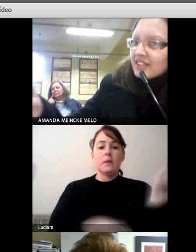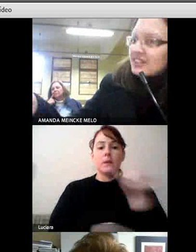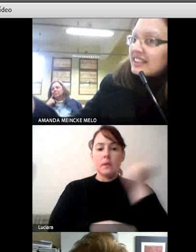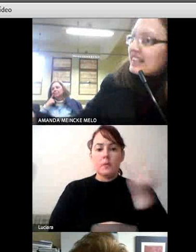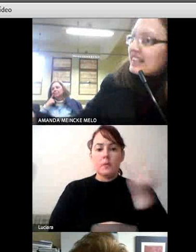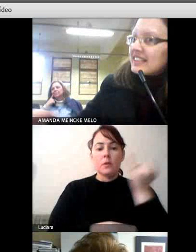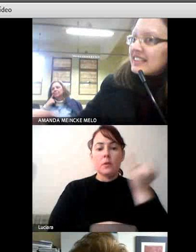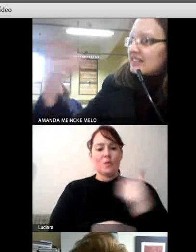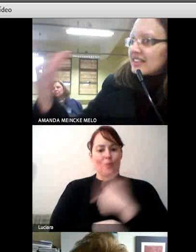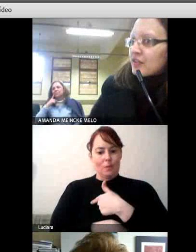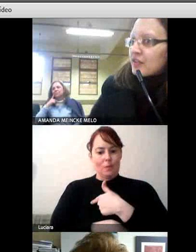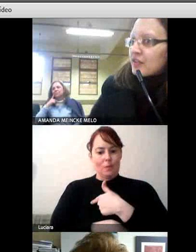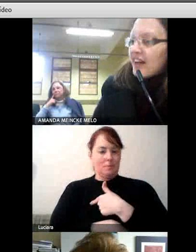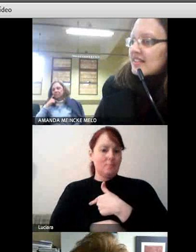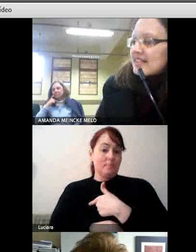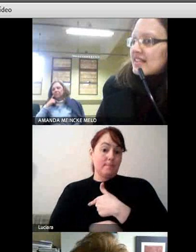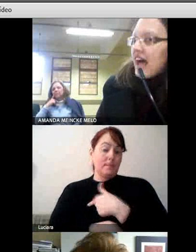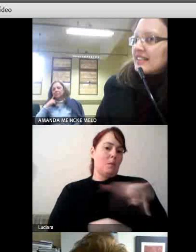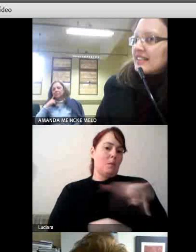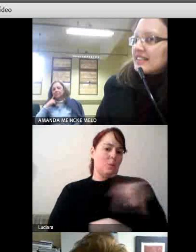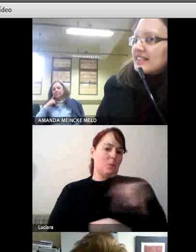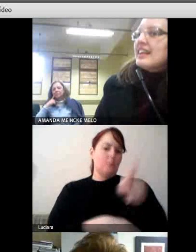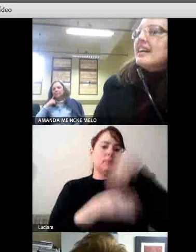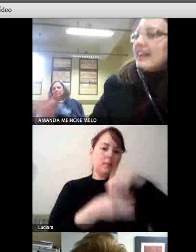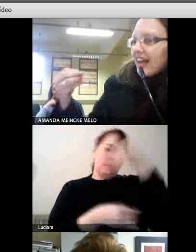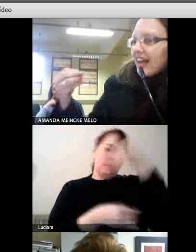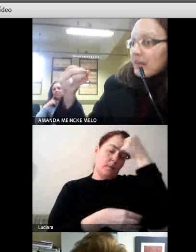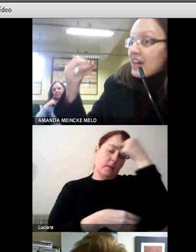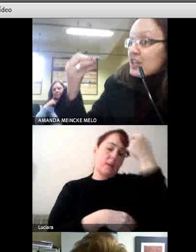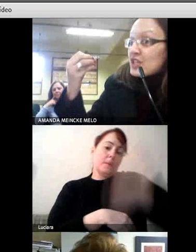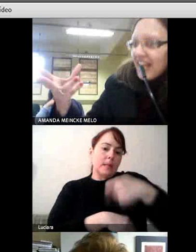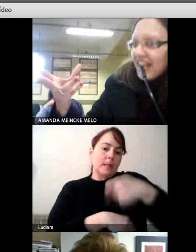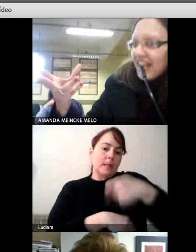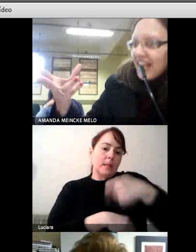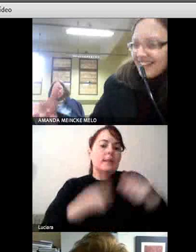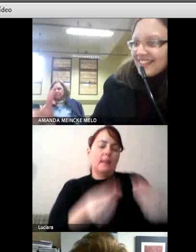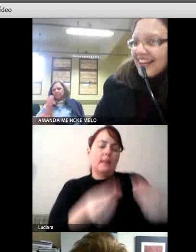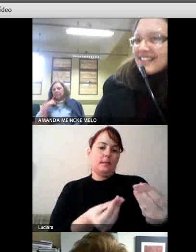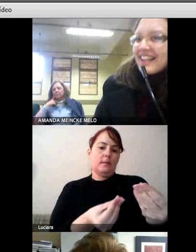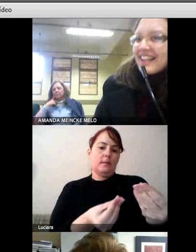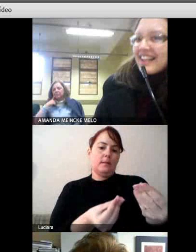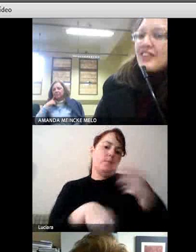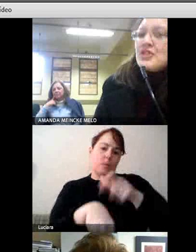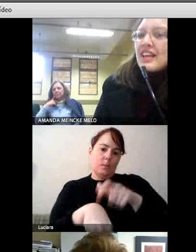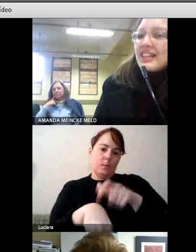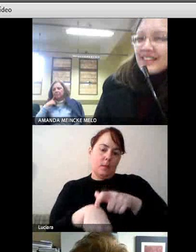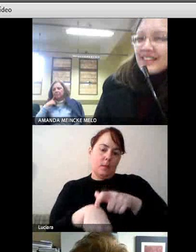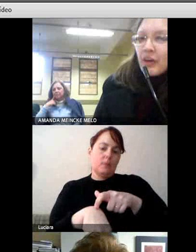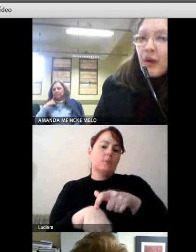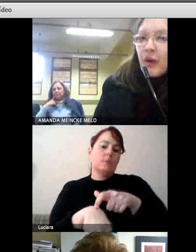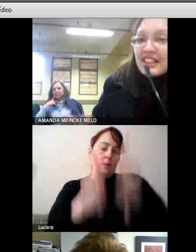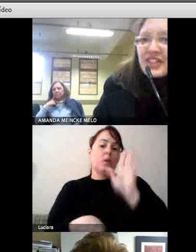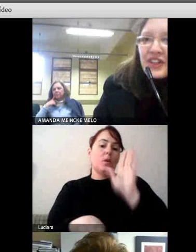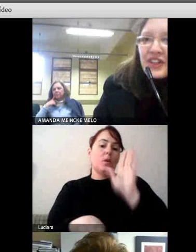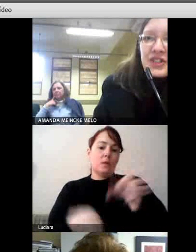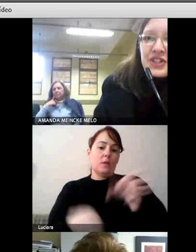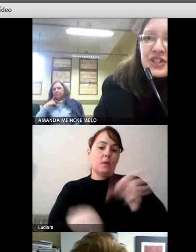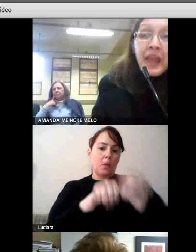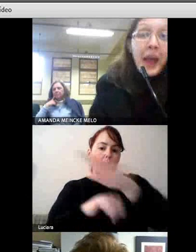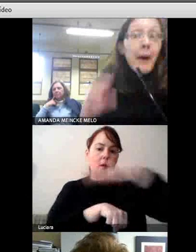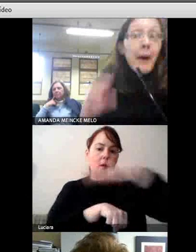egressos licenciados e das diversas áreas emergirem nessa tecnologia tão abundante